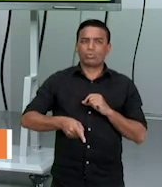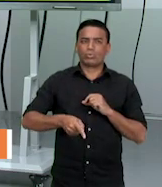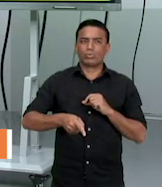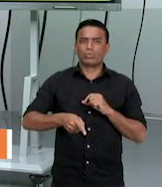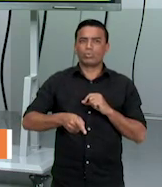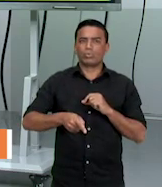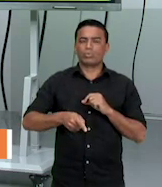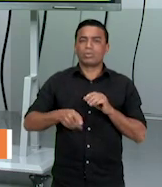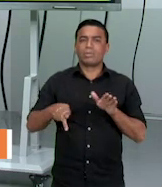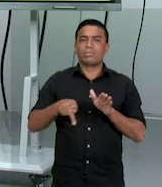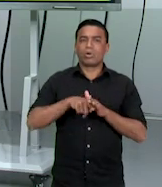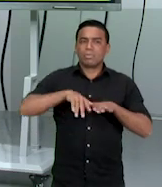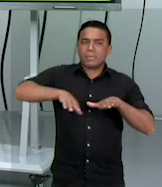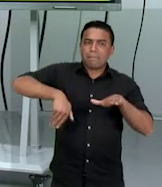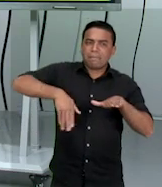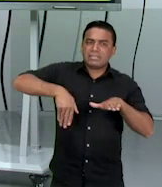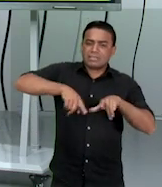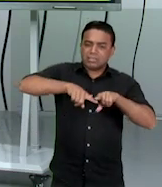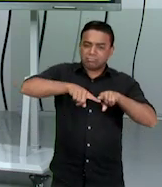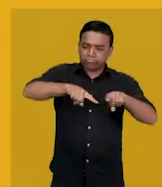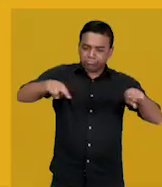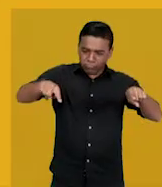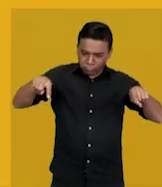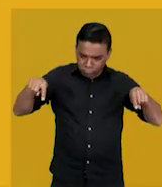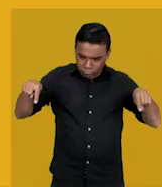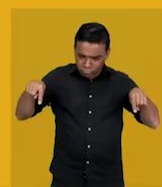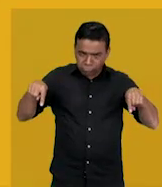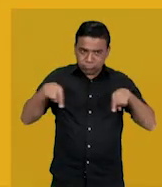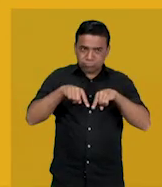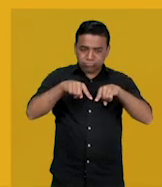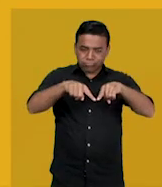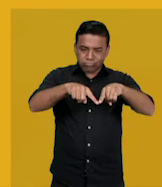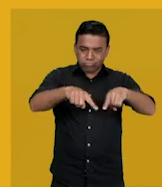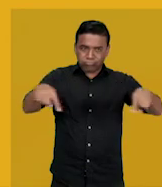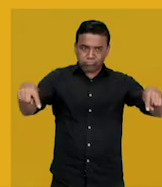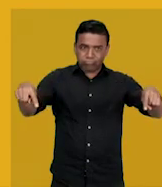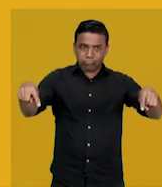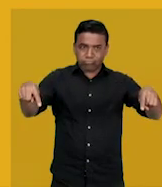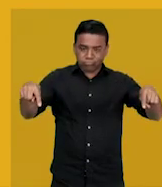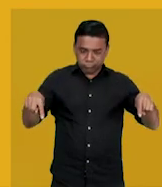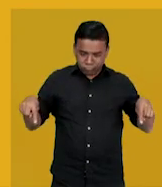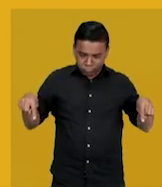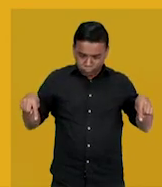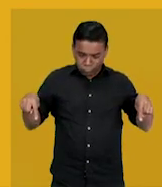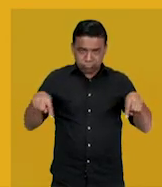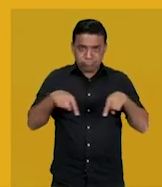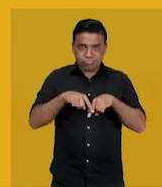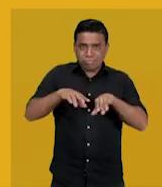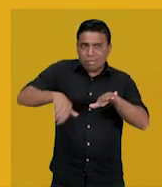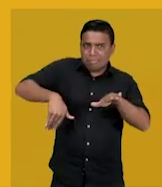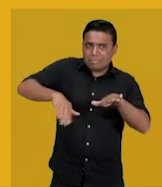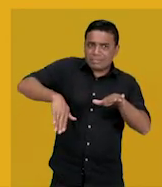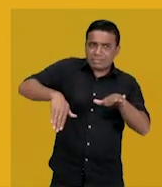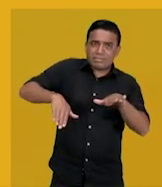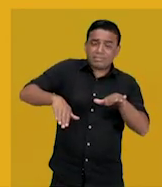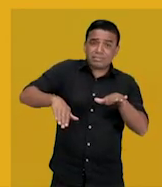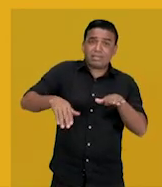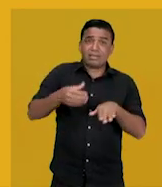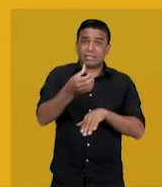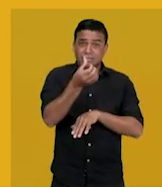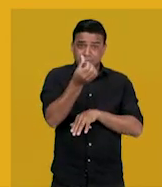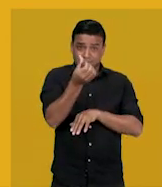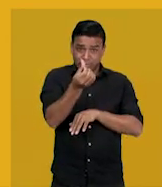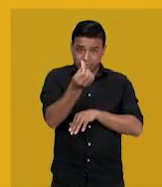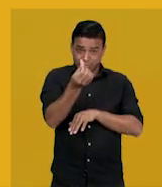de uma piscina em formato de um paralelepípedo que possui 6 metros